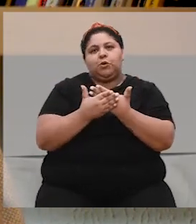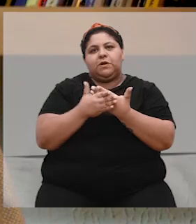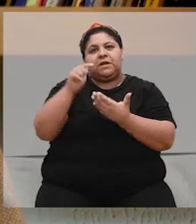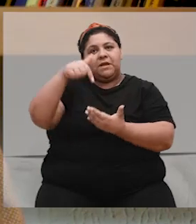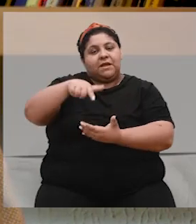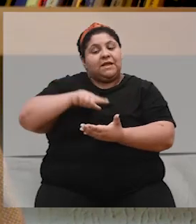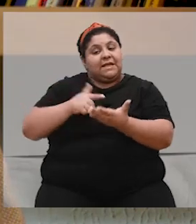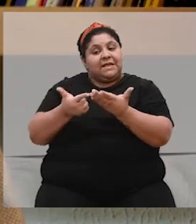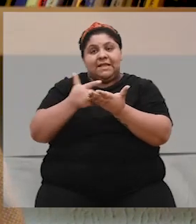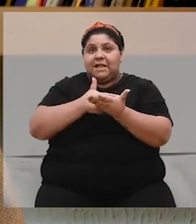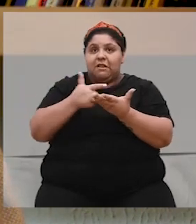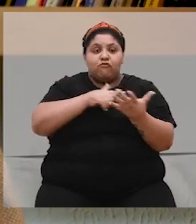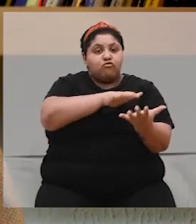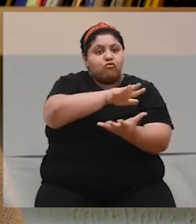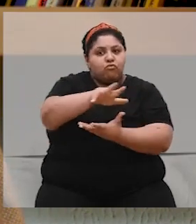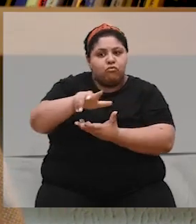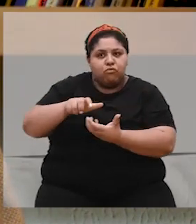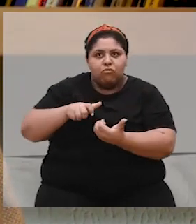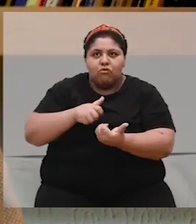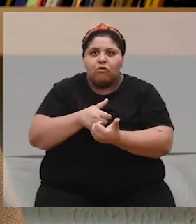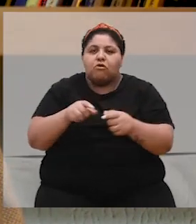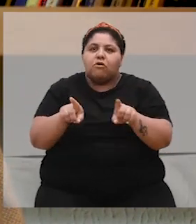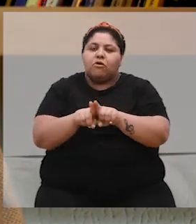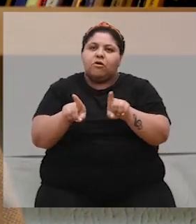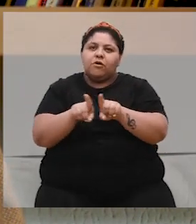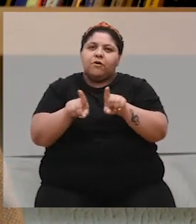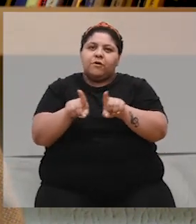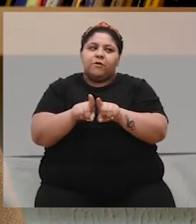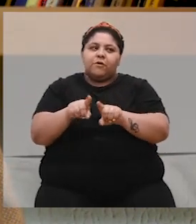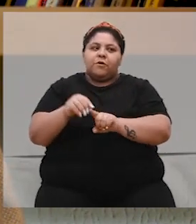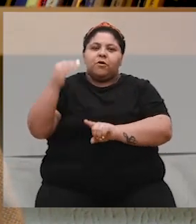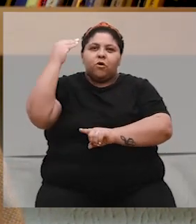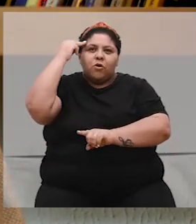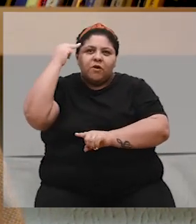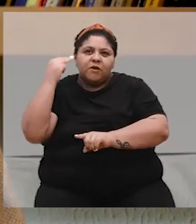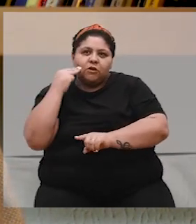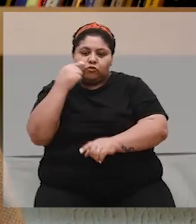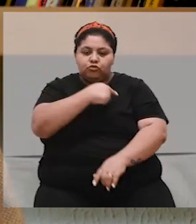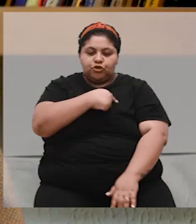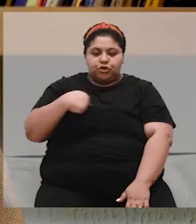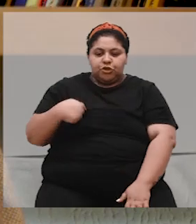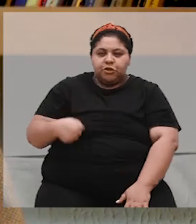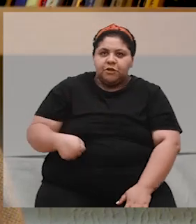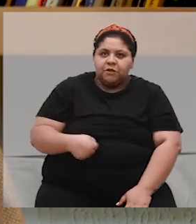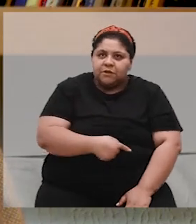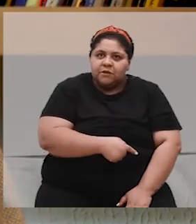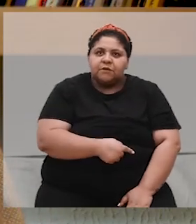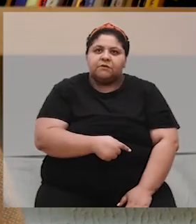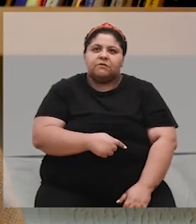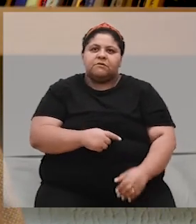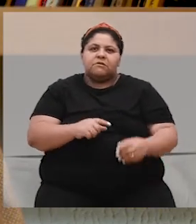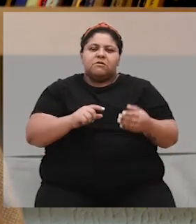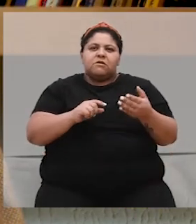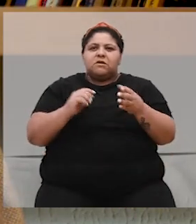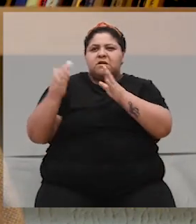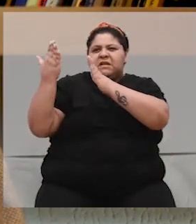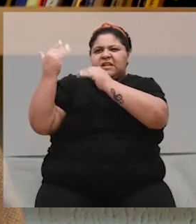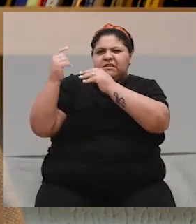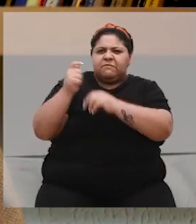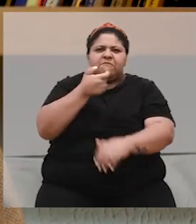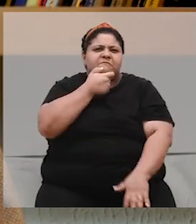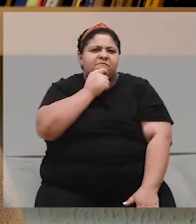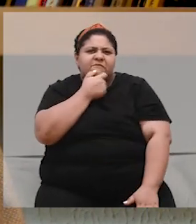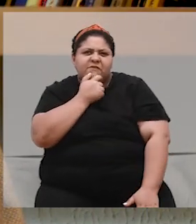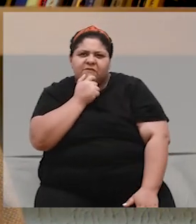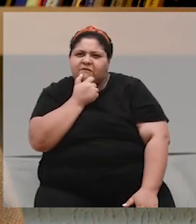né? E aqui tem livros do mundo todo, livros em coreano, chinês, livros em farsi, livros em